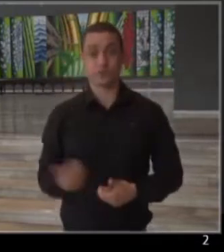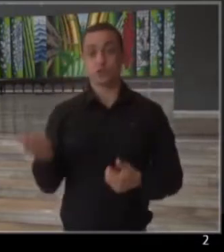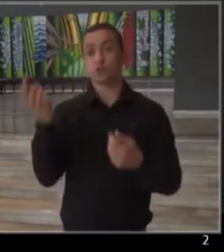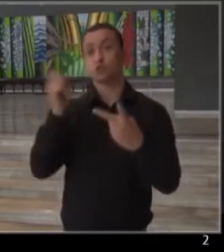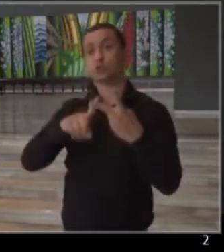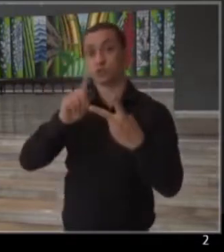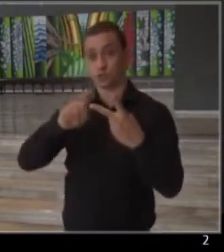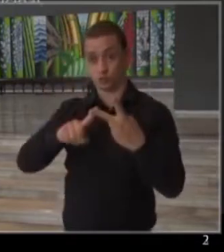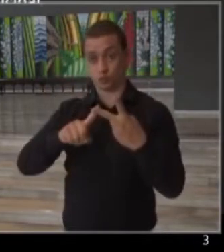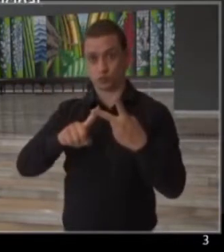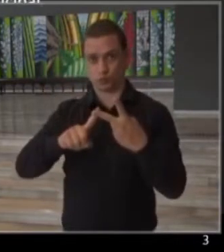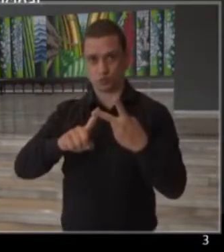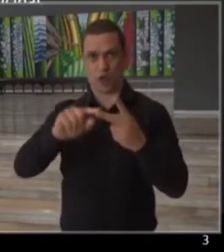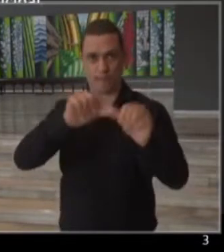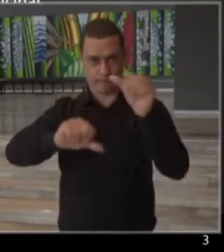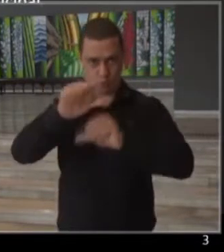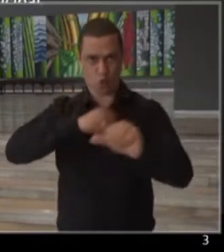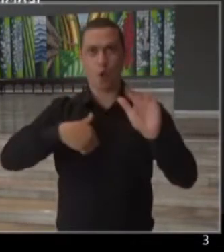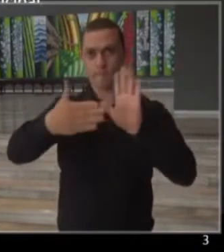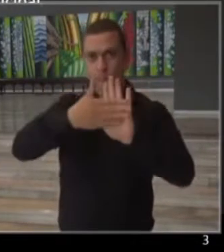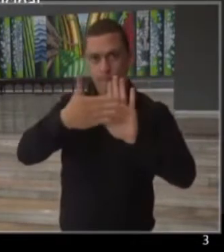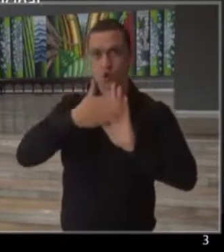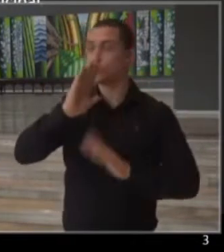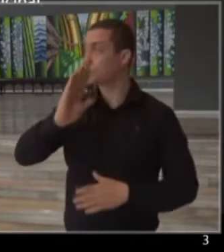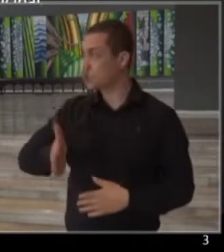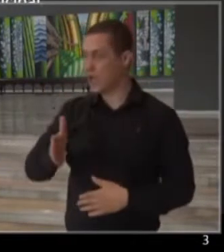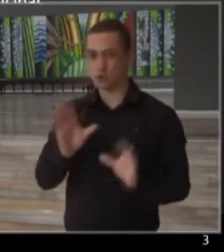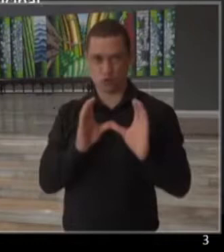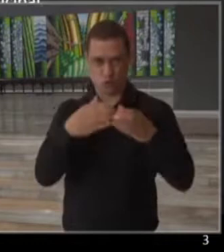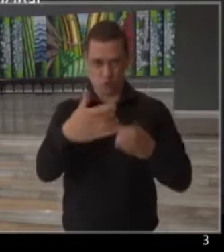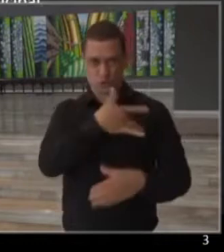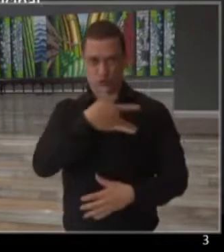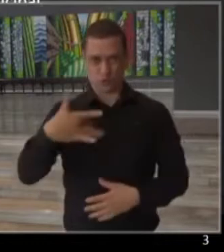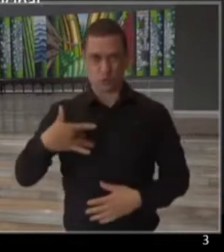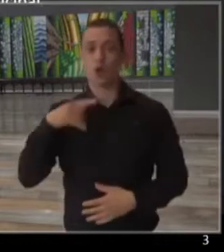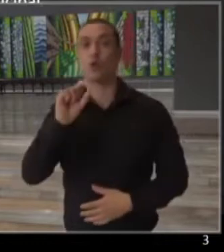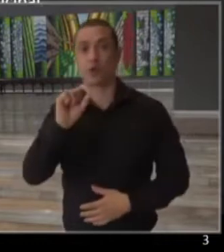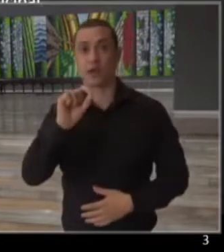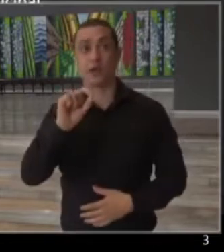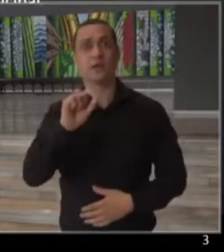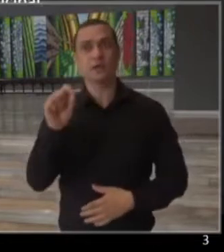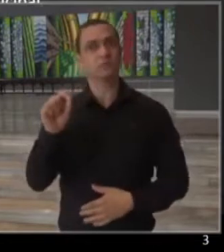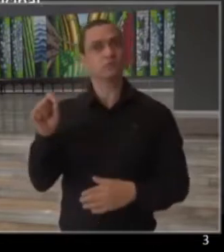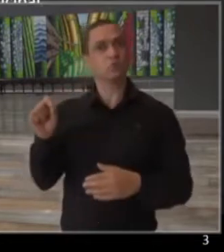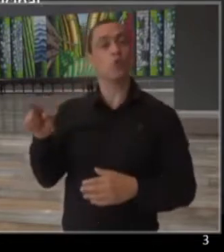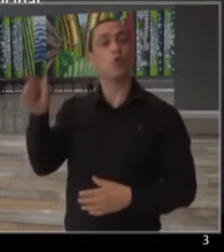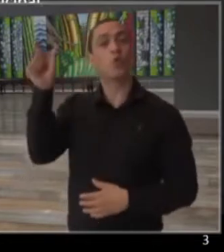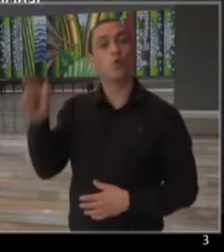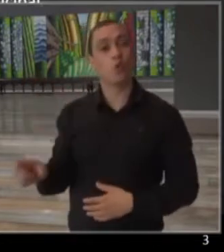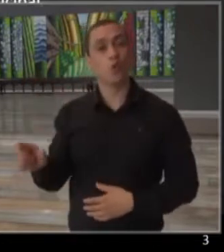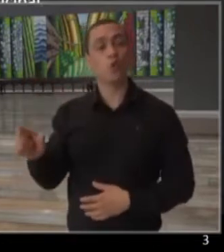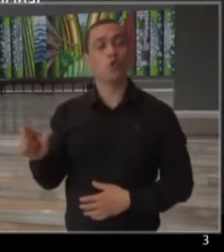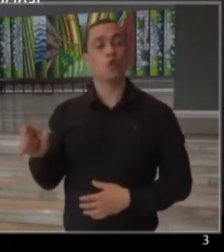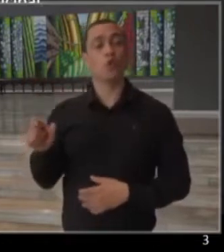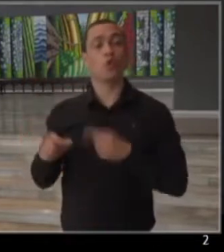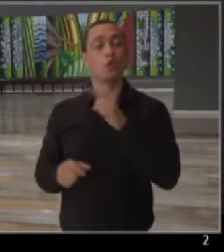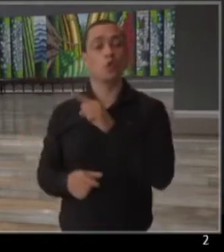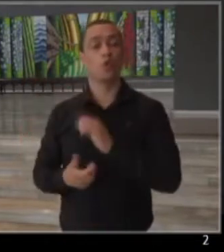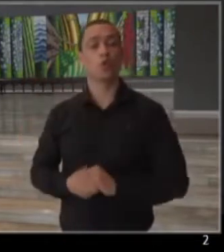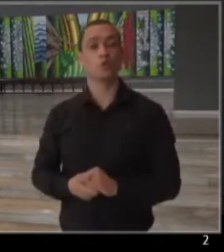segunda alteração que foi proposta pelo Comitê de Saúde e aceita pelo